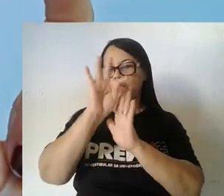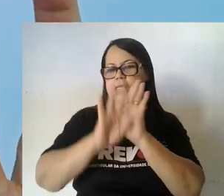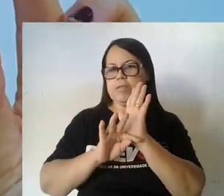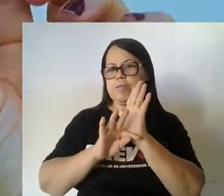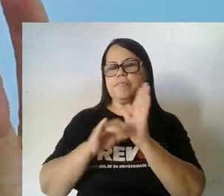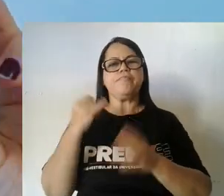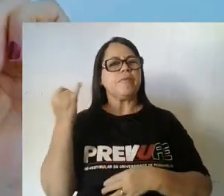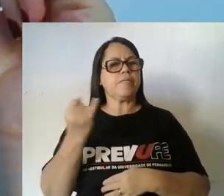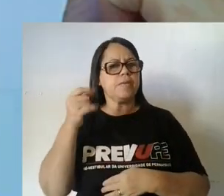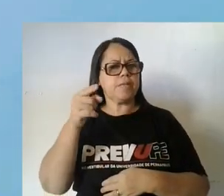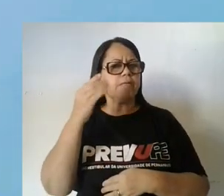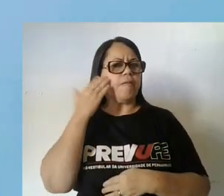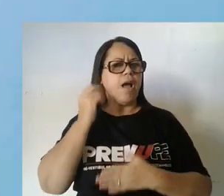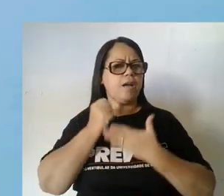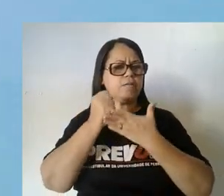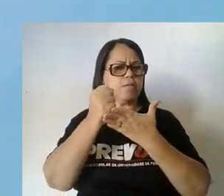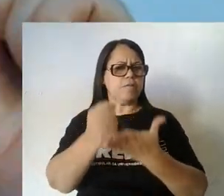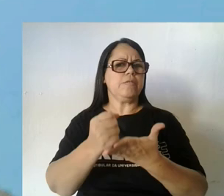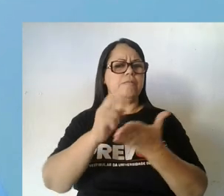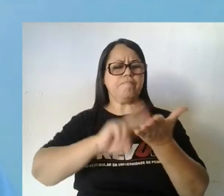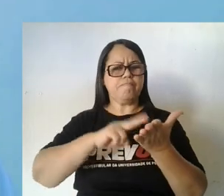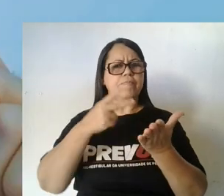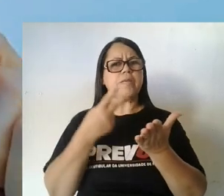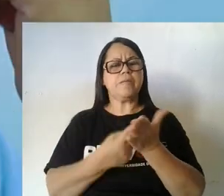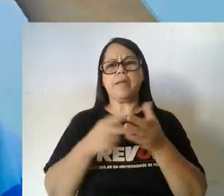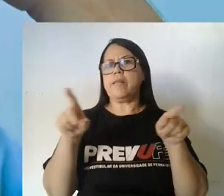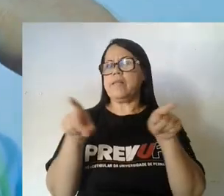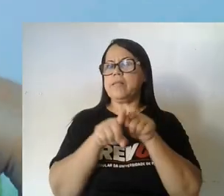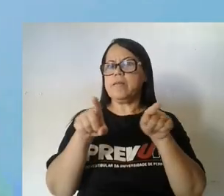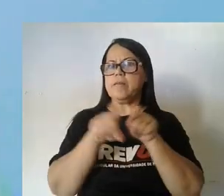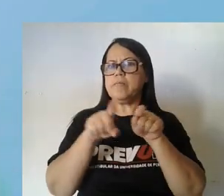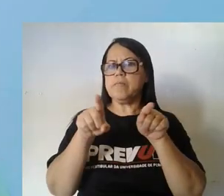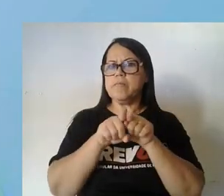muito importante porque vai te ajudar tanto na leitura dos textos para a interpretação,